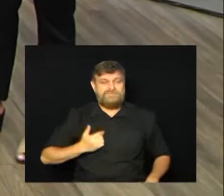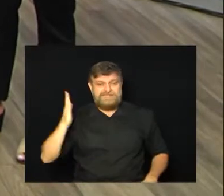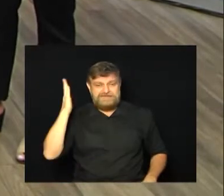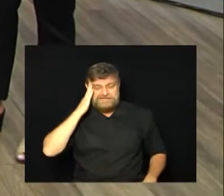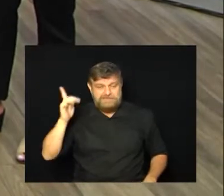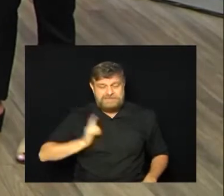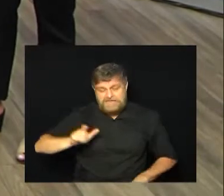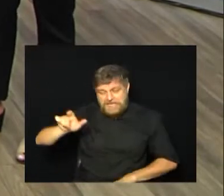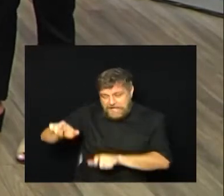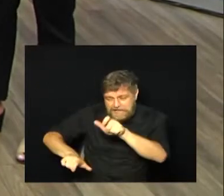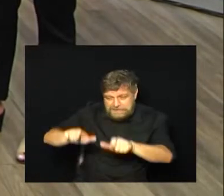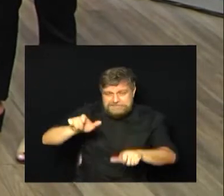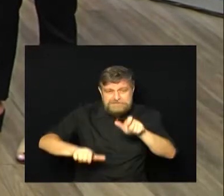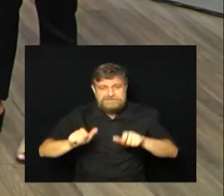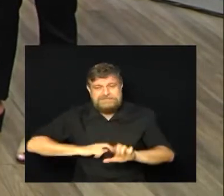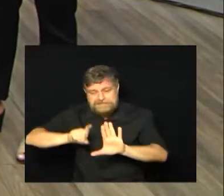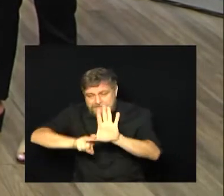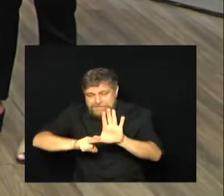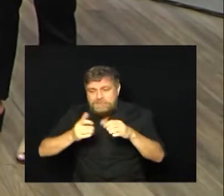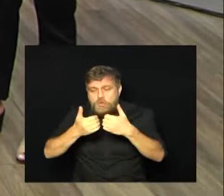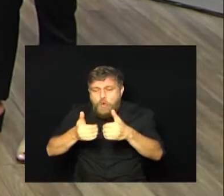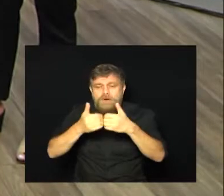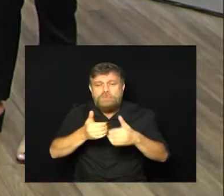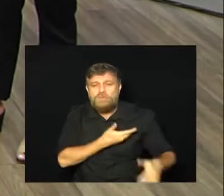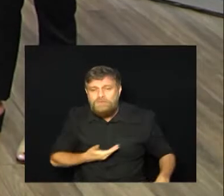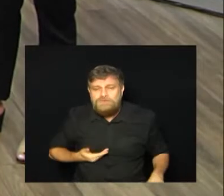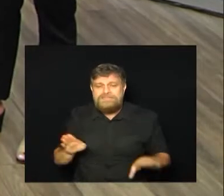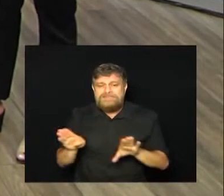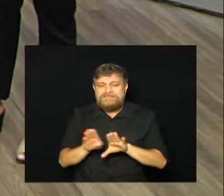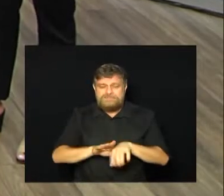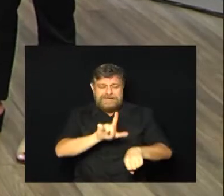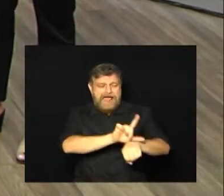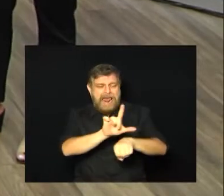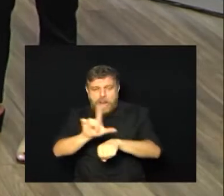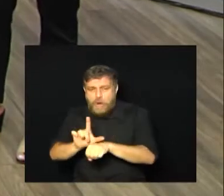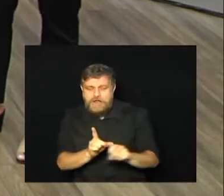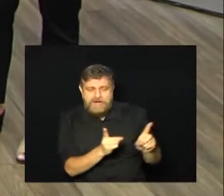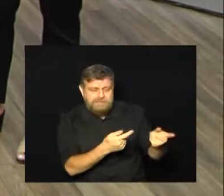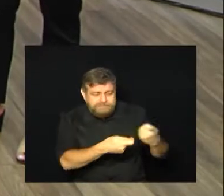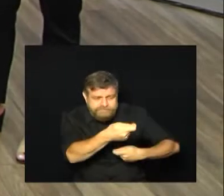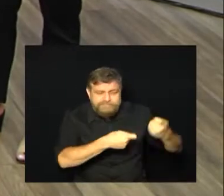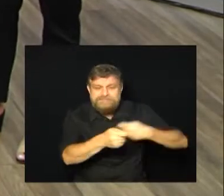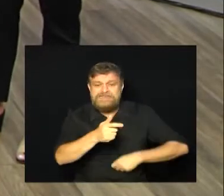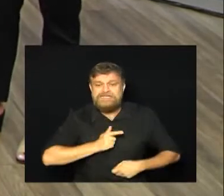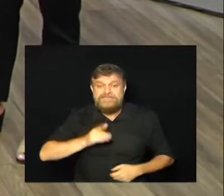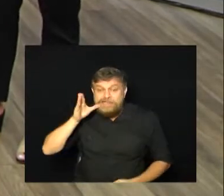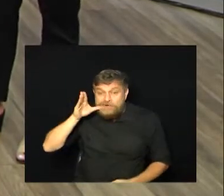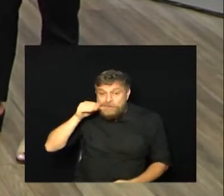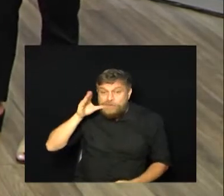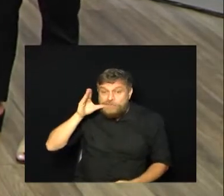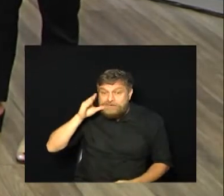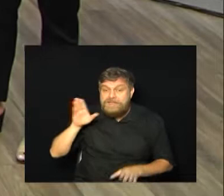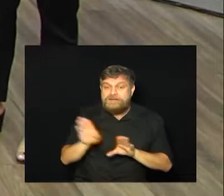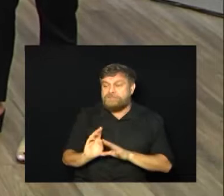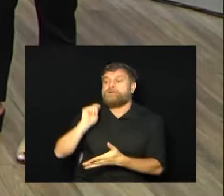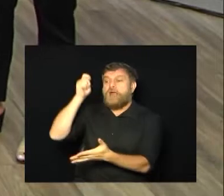além para as pessoas que estão ali utilizando o transporte público, também para os comerciantes, para os empresários que têm os seus funcionários, também